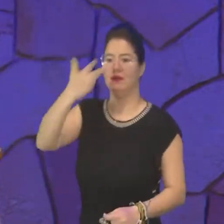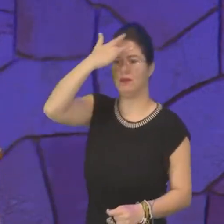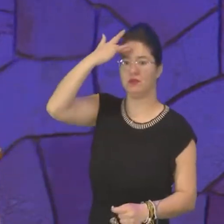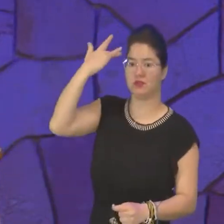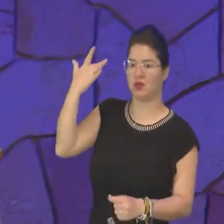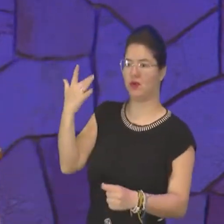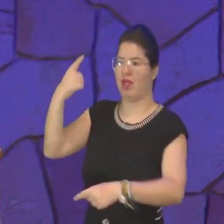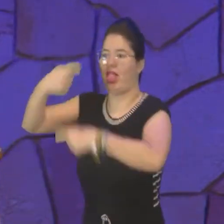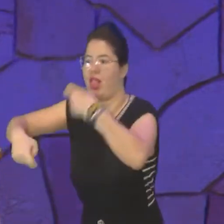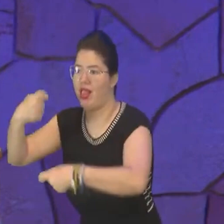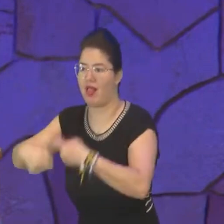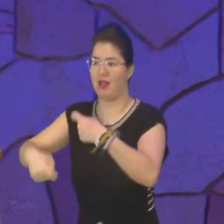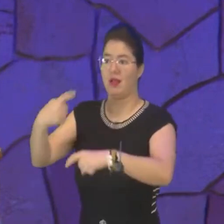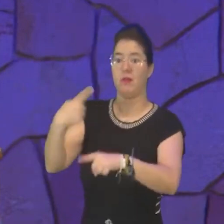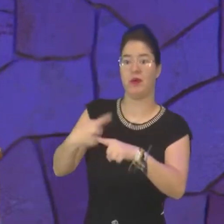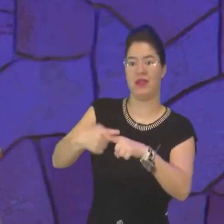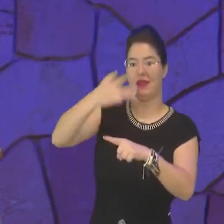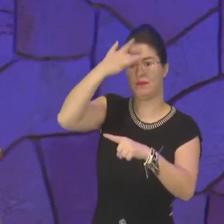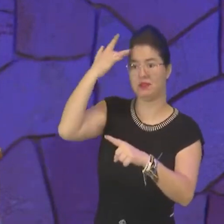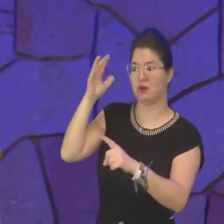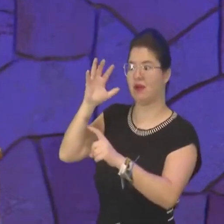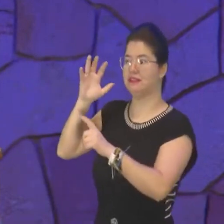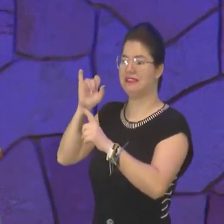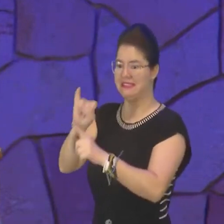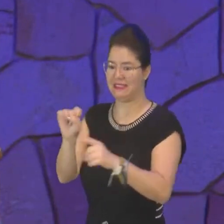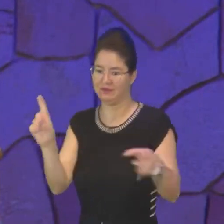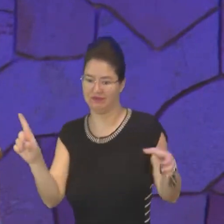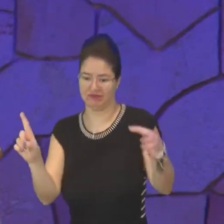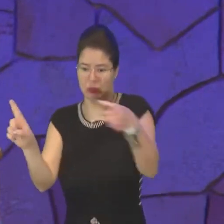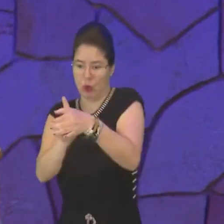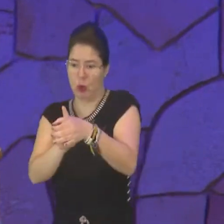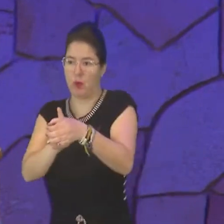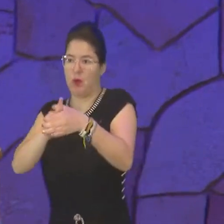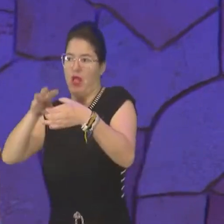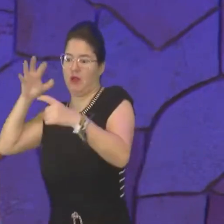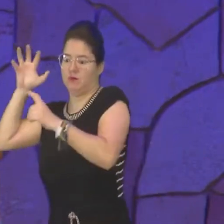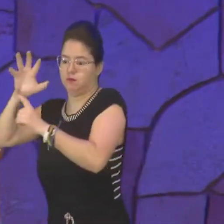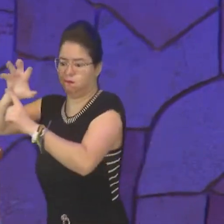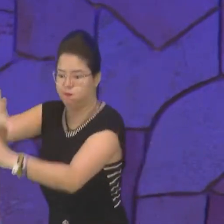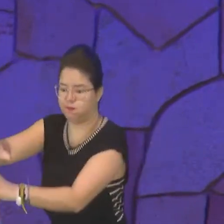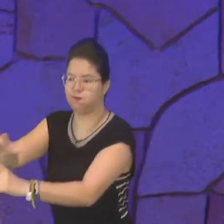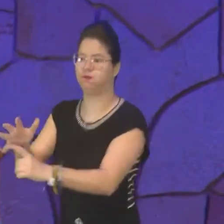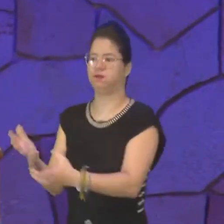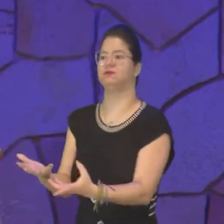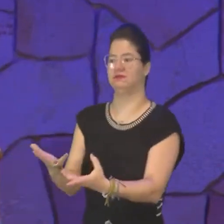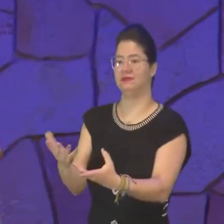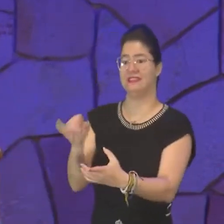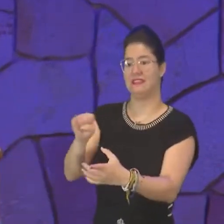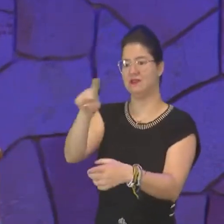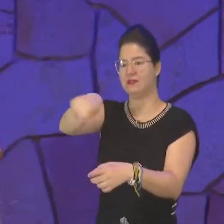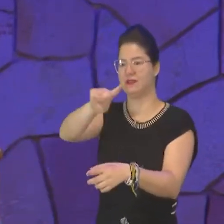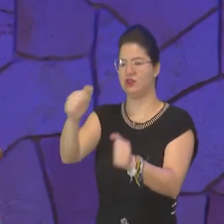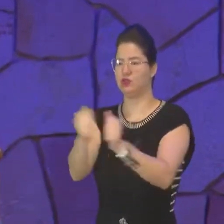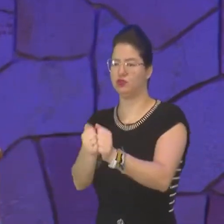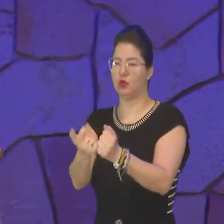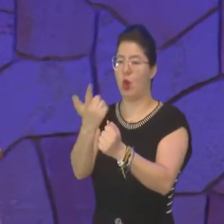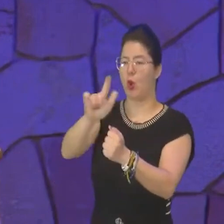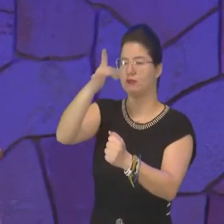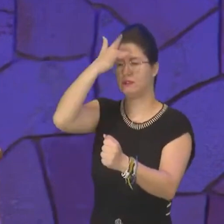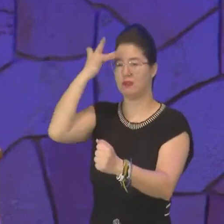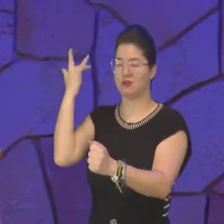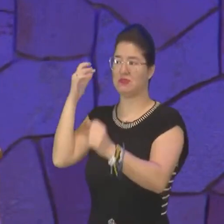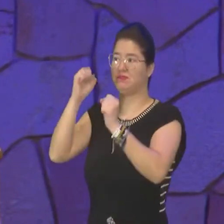aos politeístas e tantas outras coisas mais, advindas de um paganismo, e com certeza isso